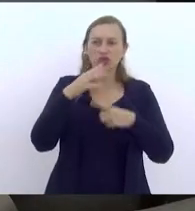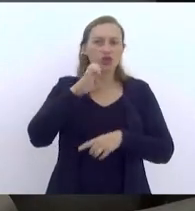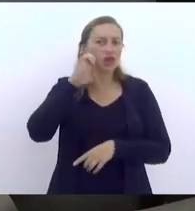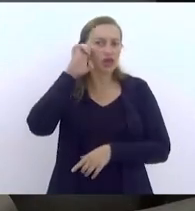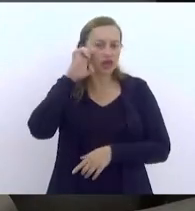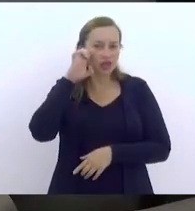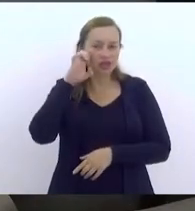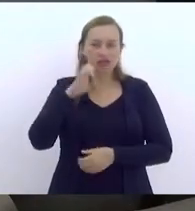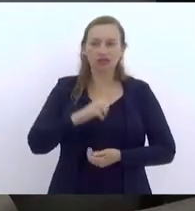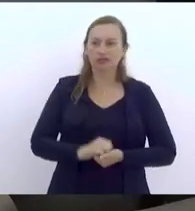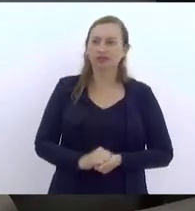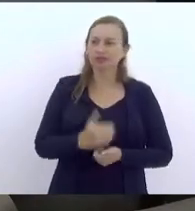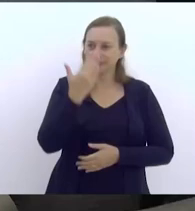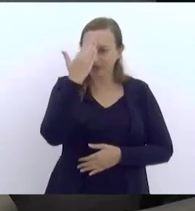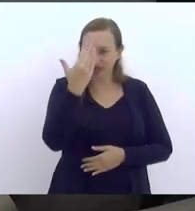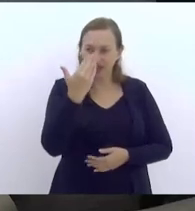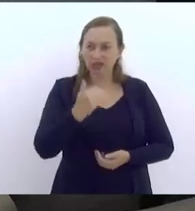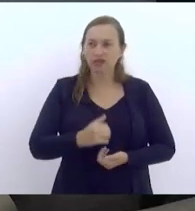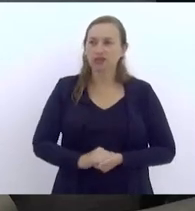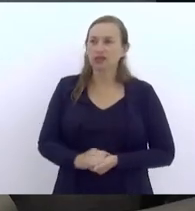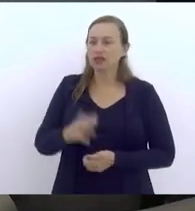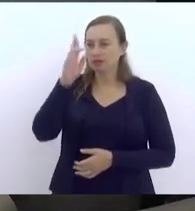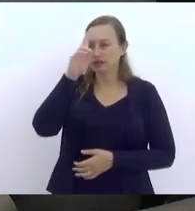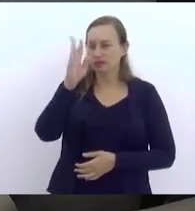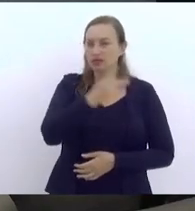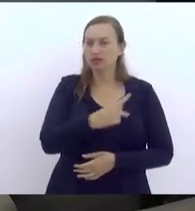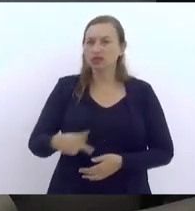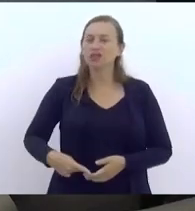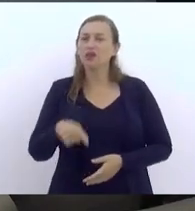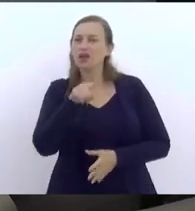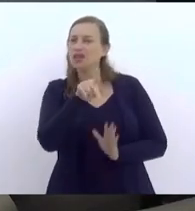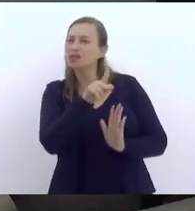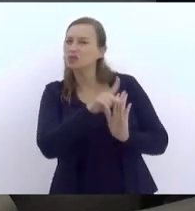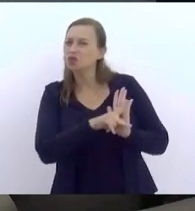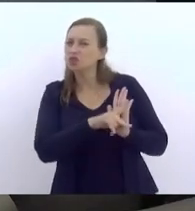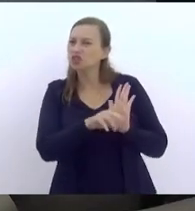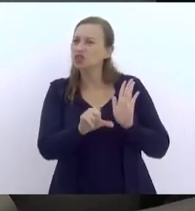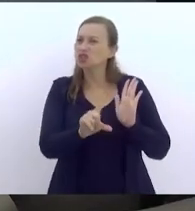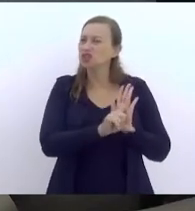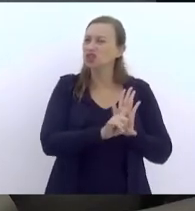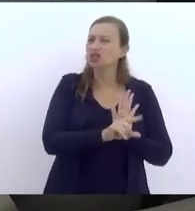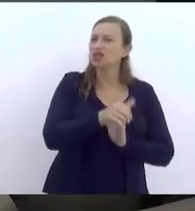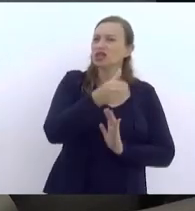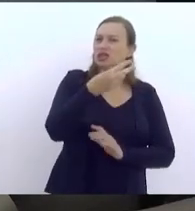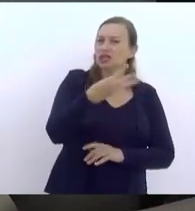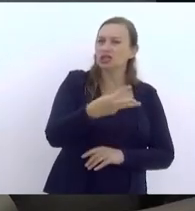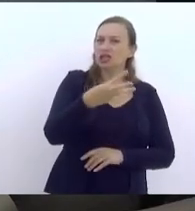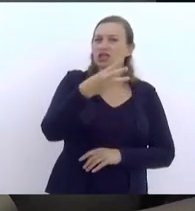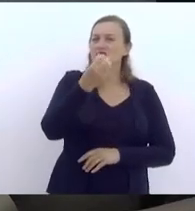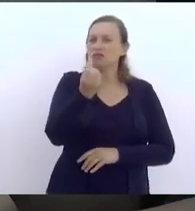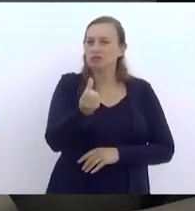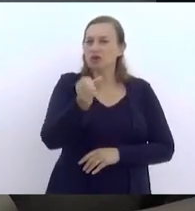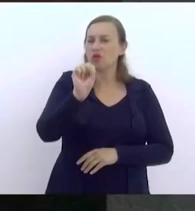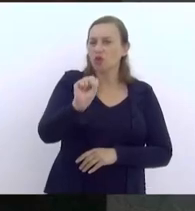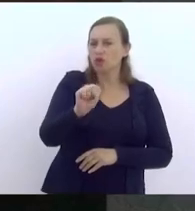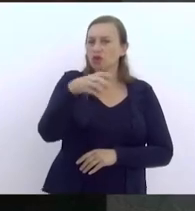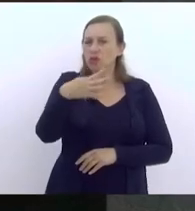Érica Takimoto. Obrigada. Presidente, esse projeto de lei número